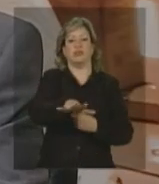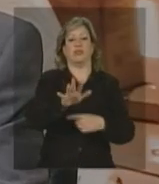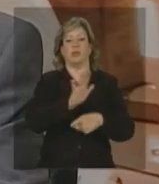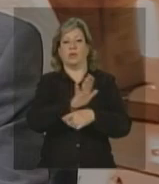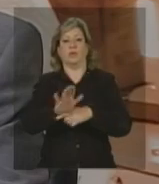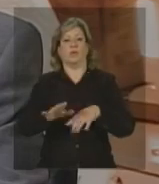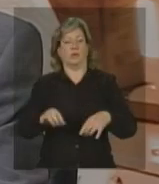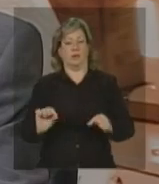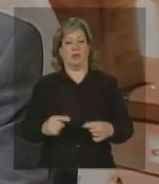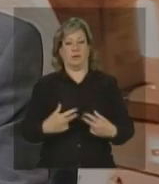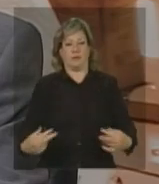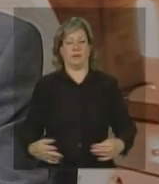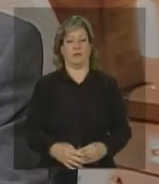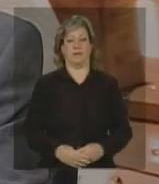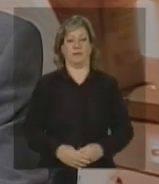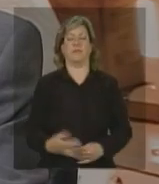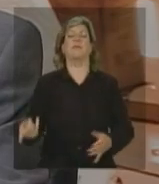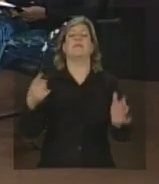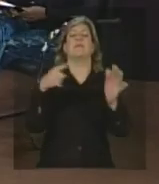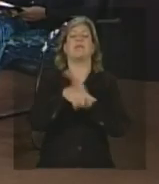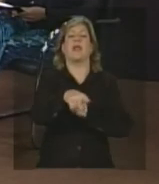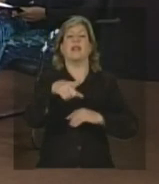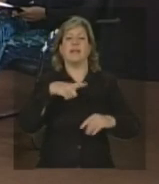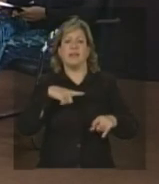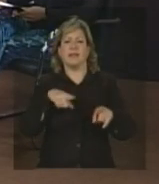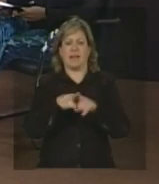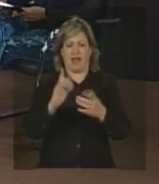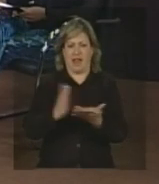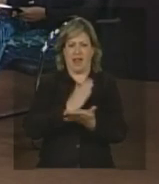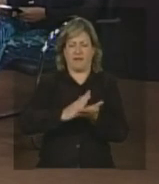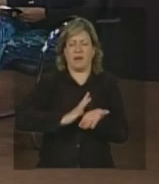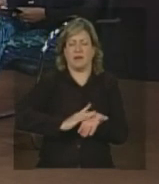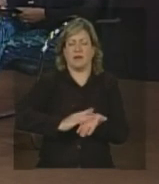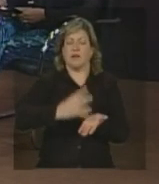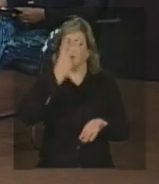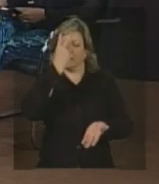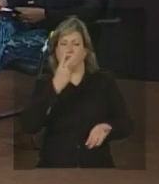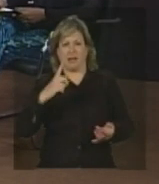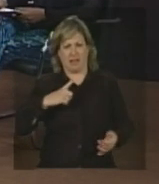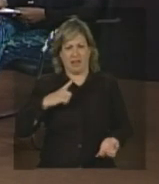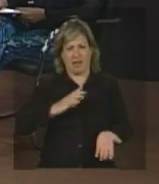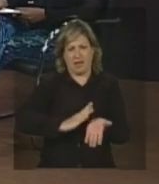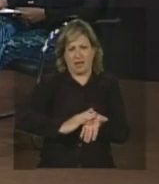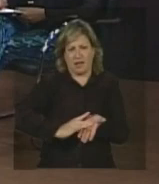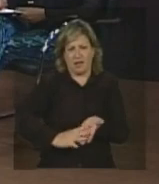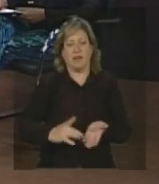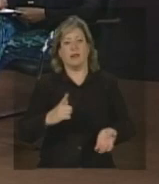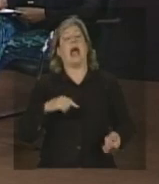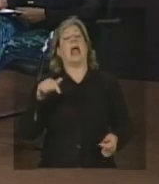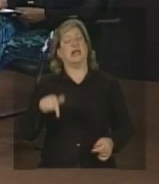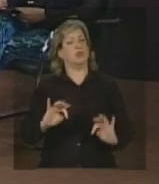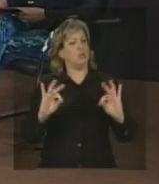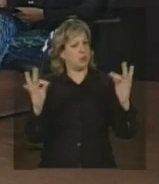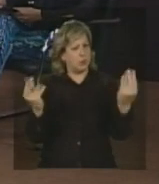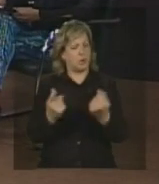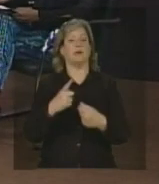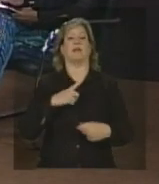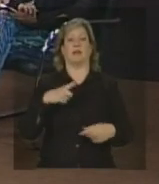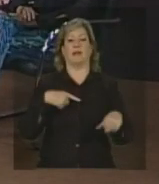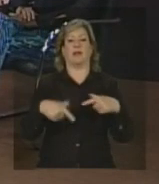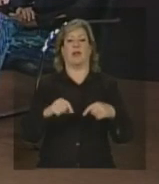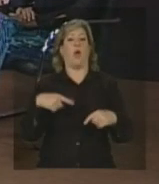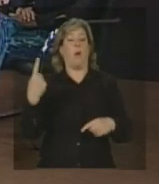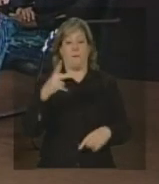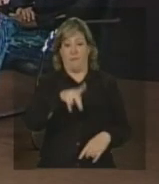Nós estaremos... E material também... em braille, isso é trabalhado? Esses conteúdos, eles são todos trabalhados, né? Hoje, não se